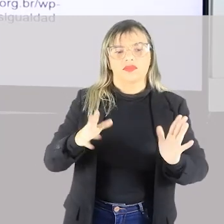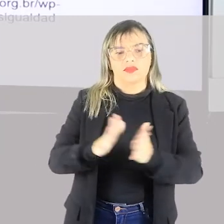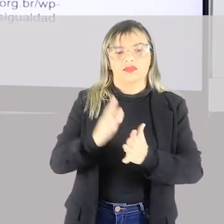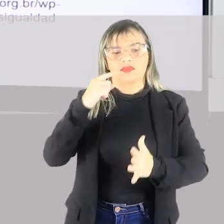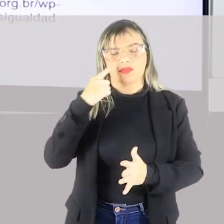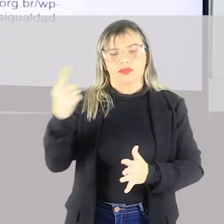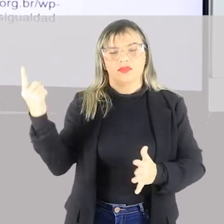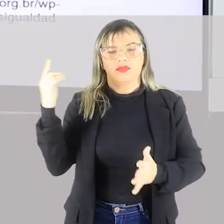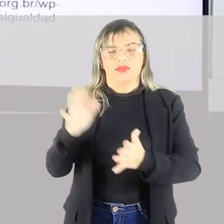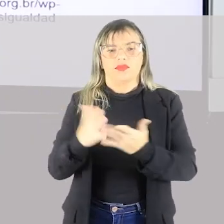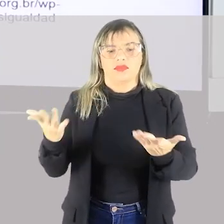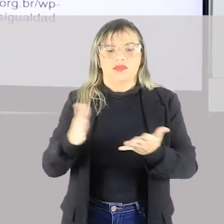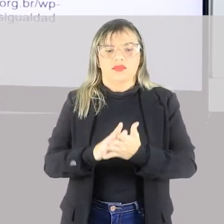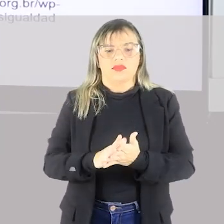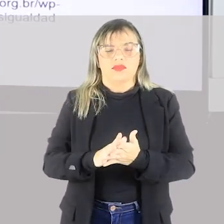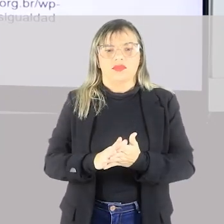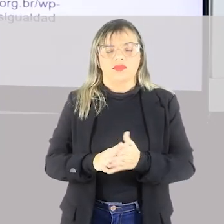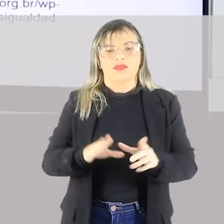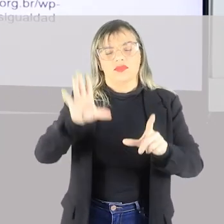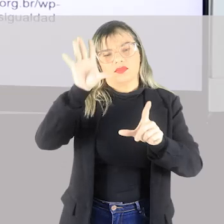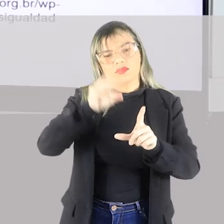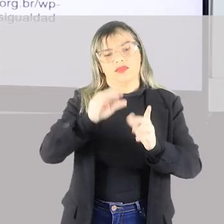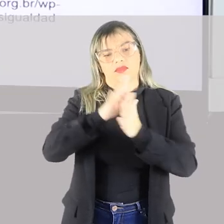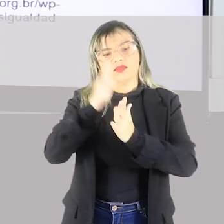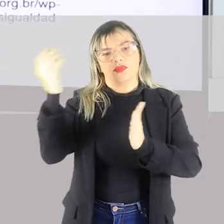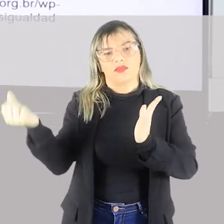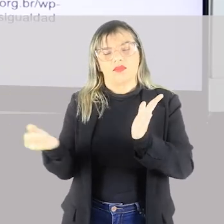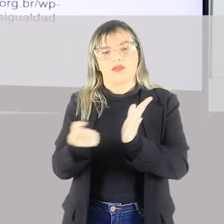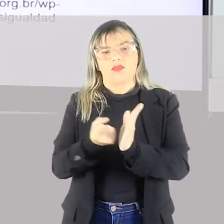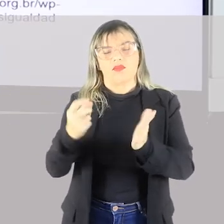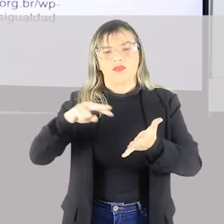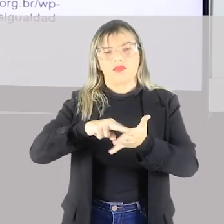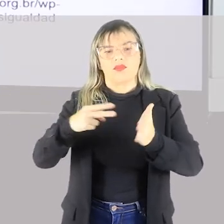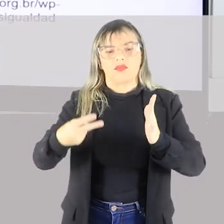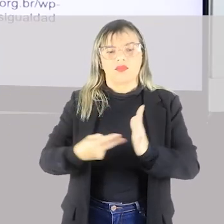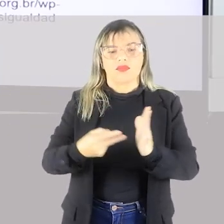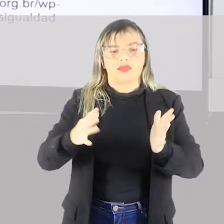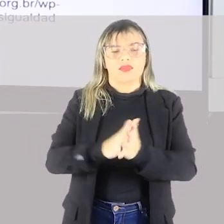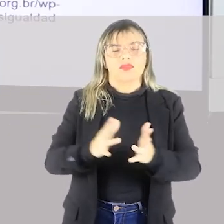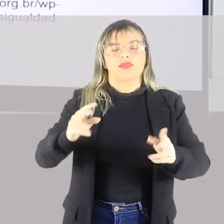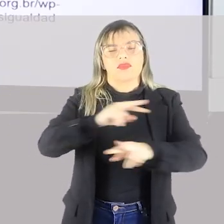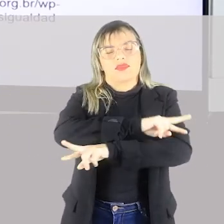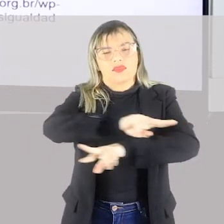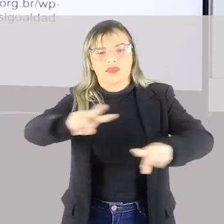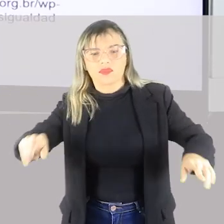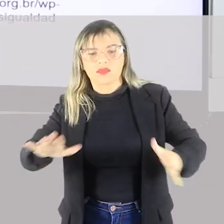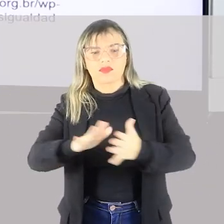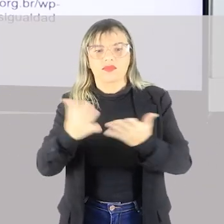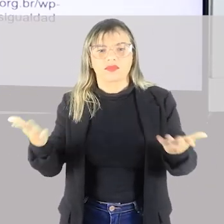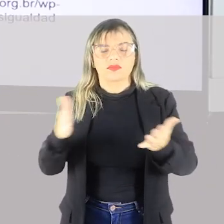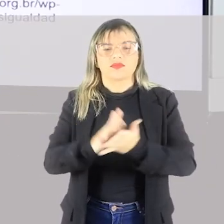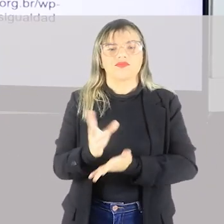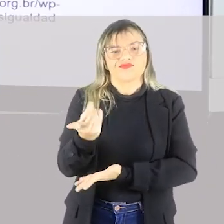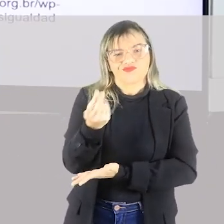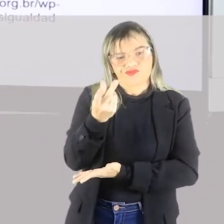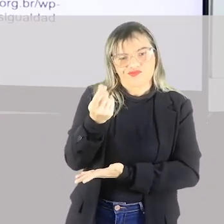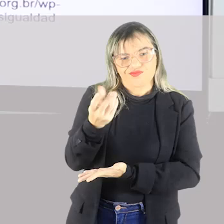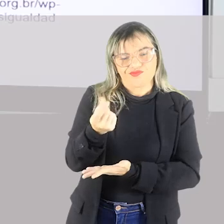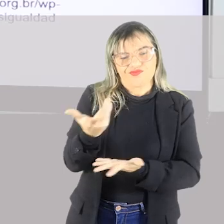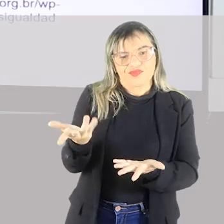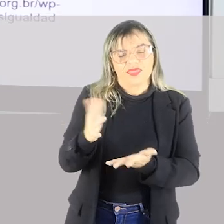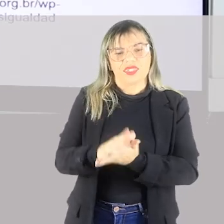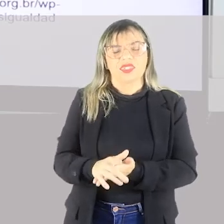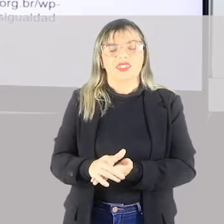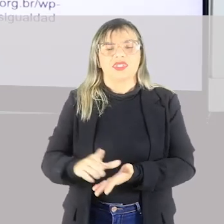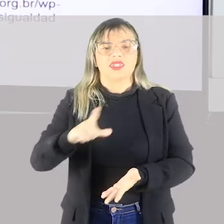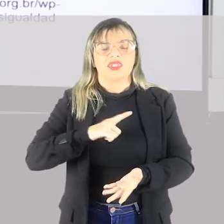uma fotografia, mas ela também simboliza a diversidade, a diferença de condições socioeconômicas que